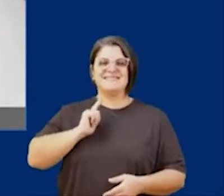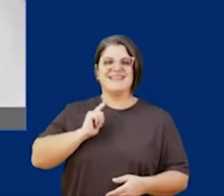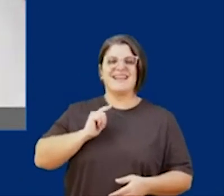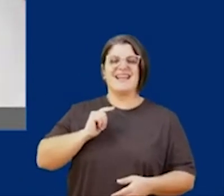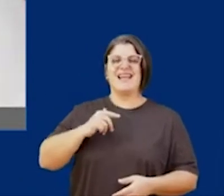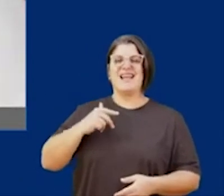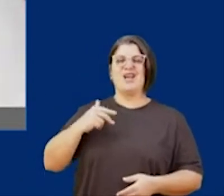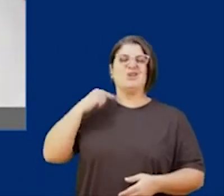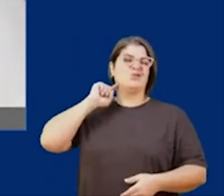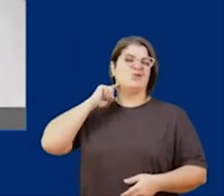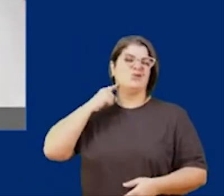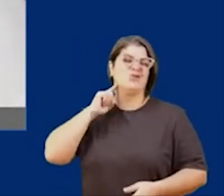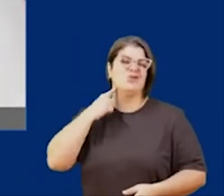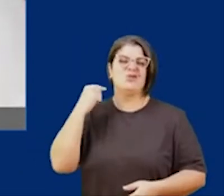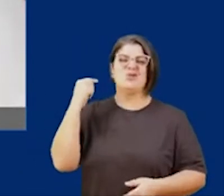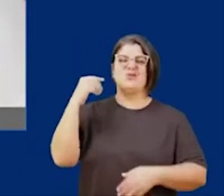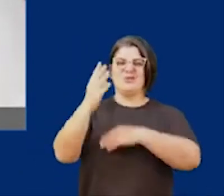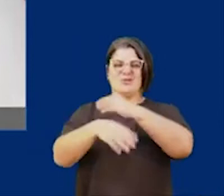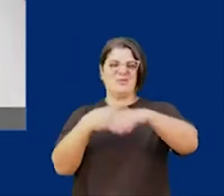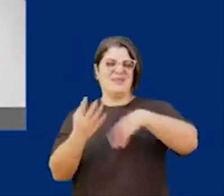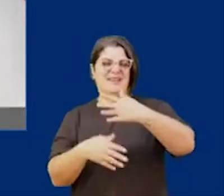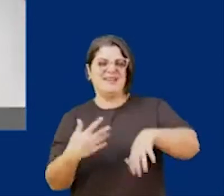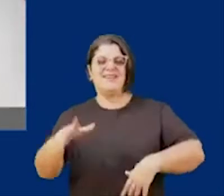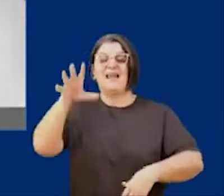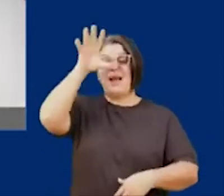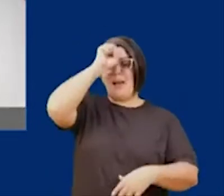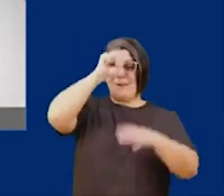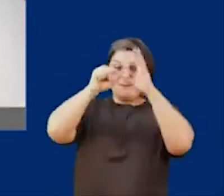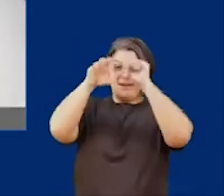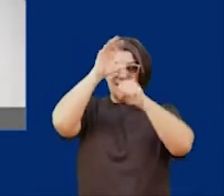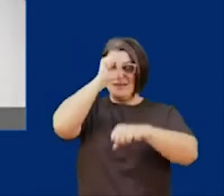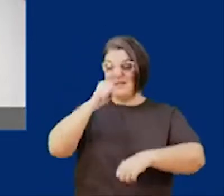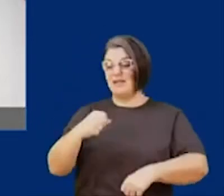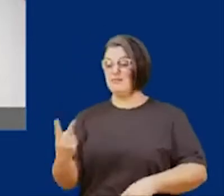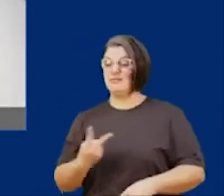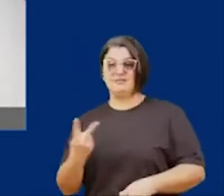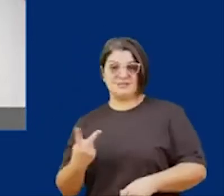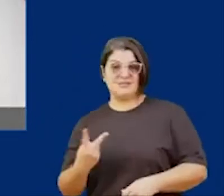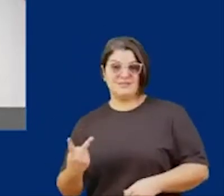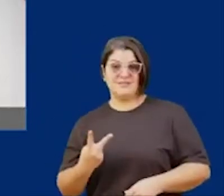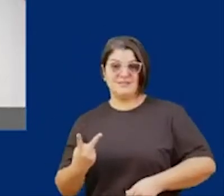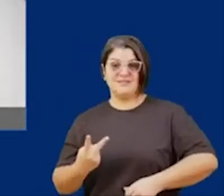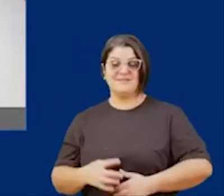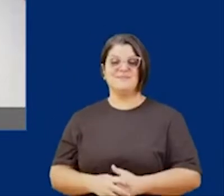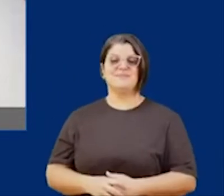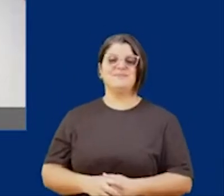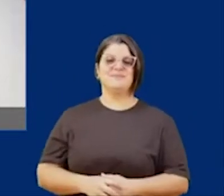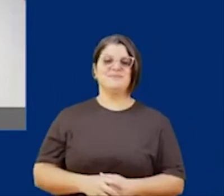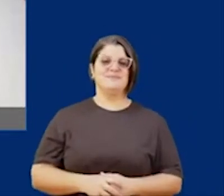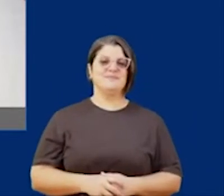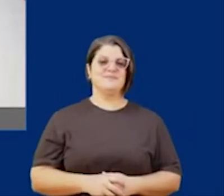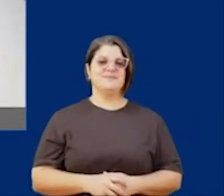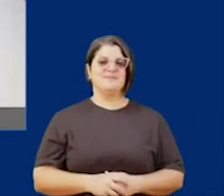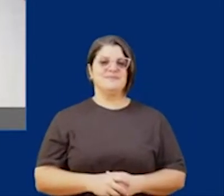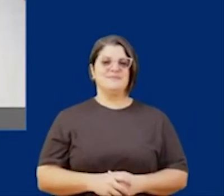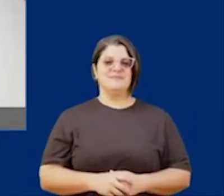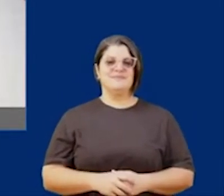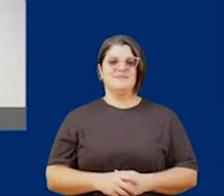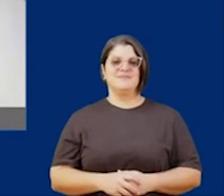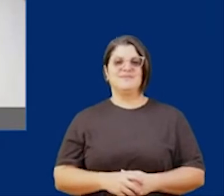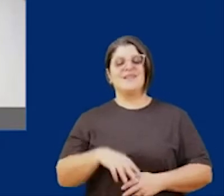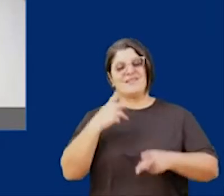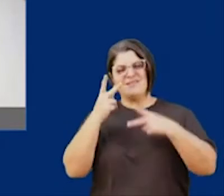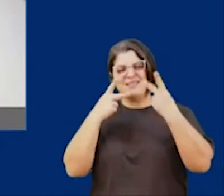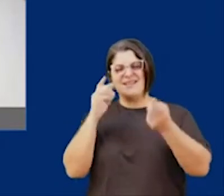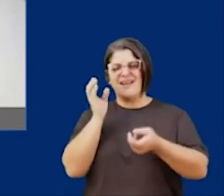né, e aprendizado aí, tanto da minha parte quanto do Benjamin. E é nessa posição, né, depois de falar, assim,